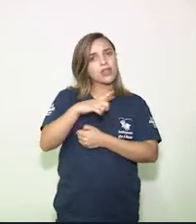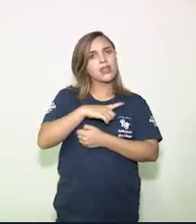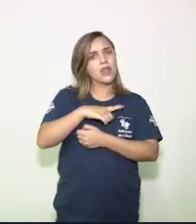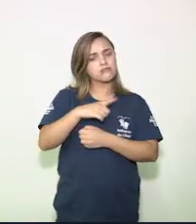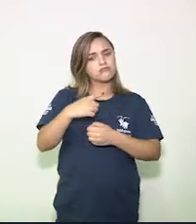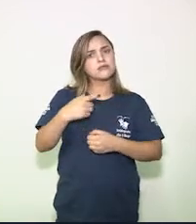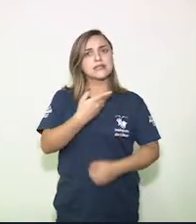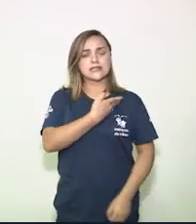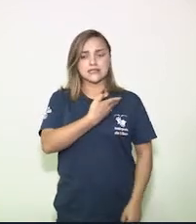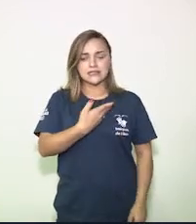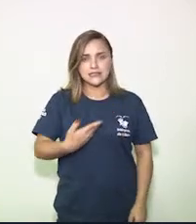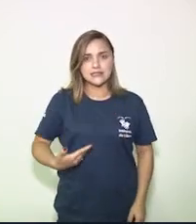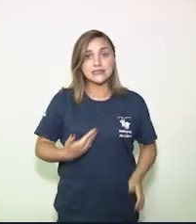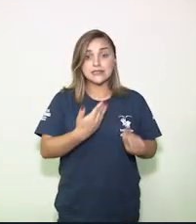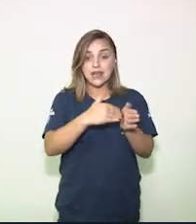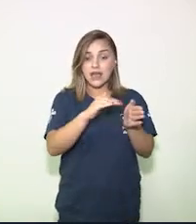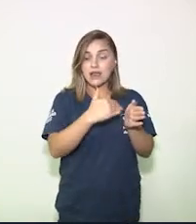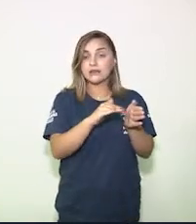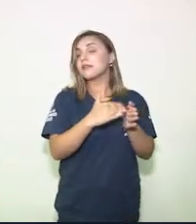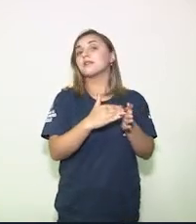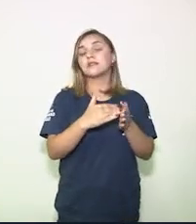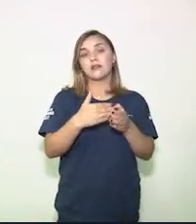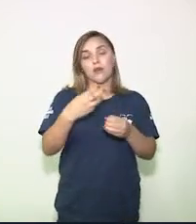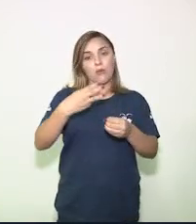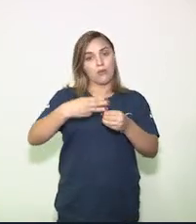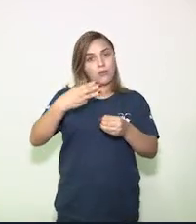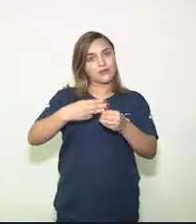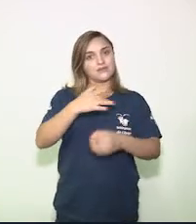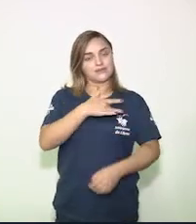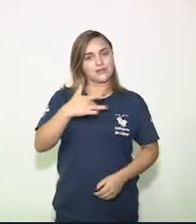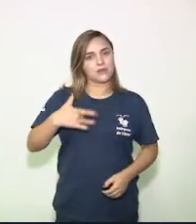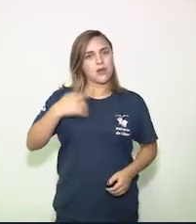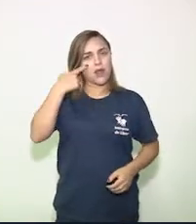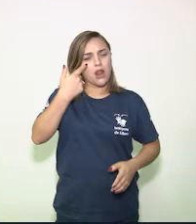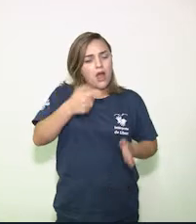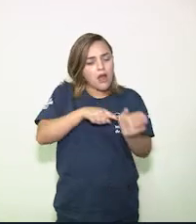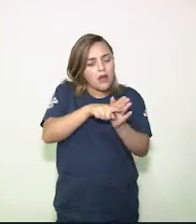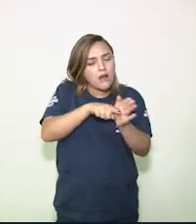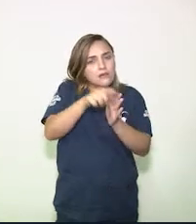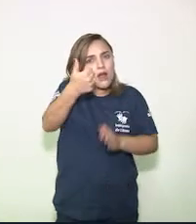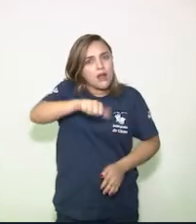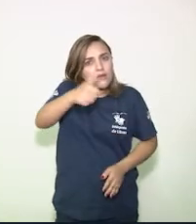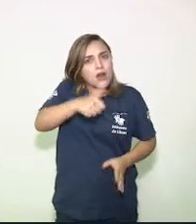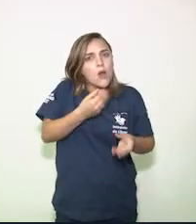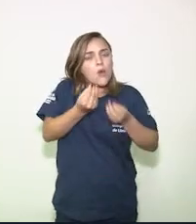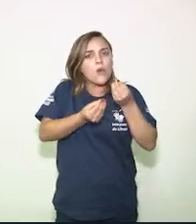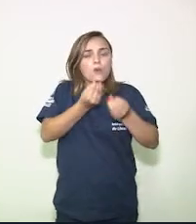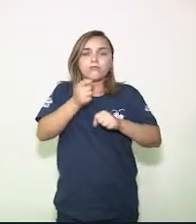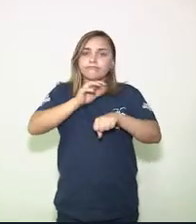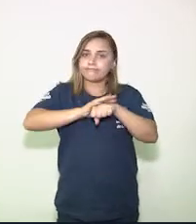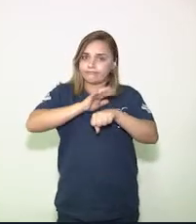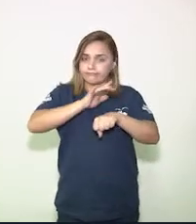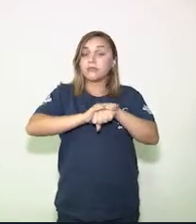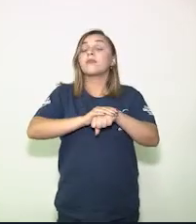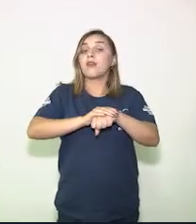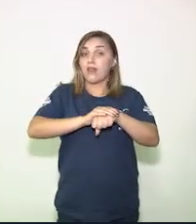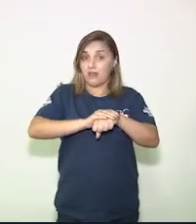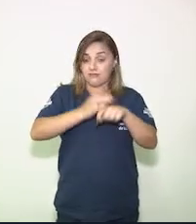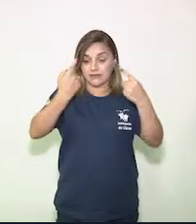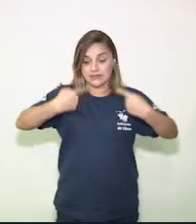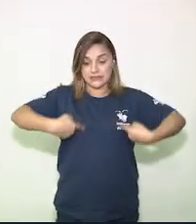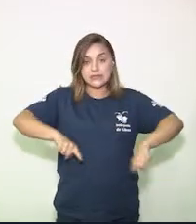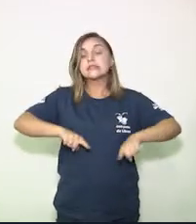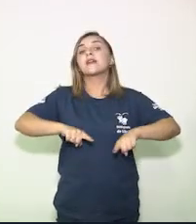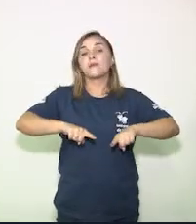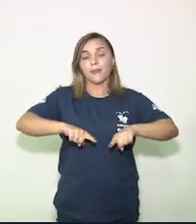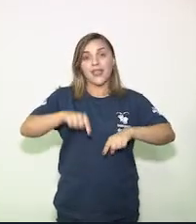tenha o cuidado de avaliar como se comportou a situação dessa síndrome inflamatória multissistêmica na